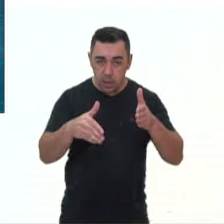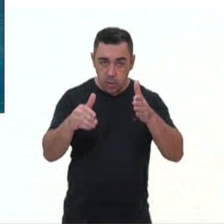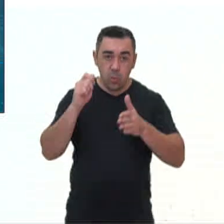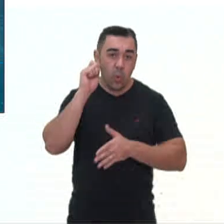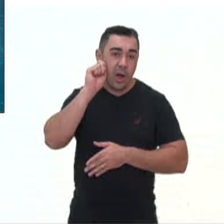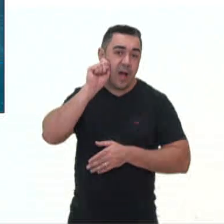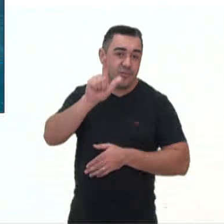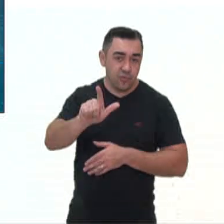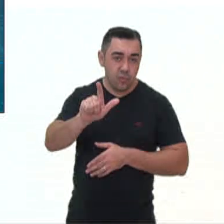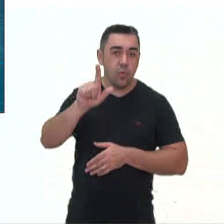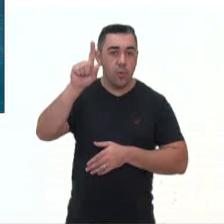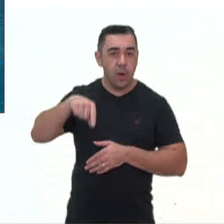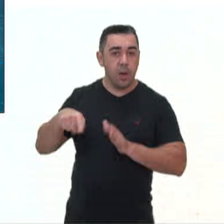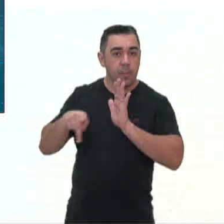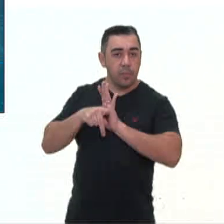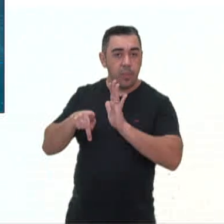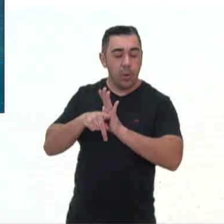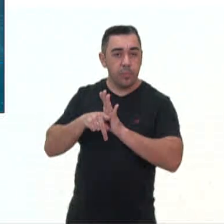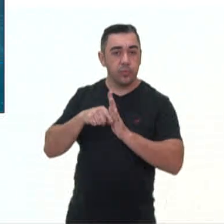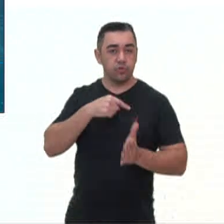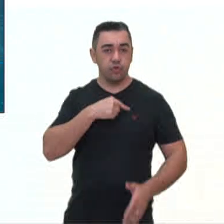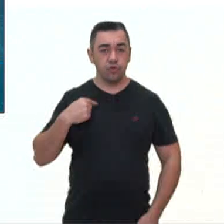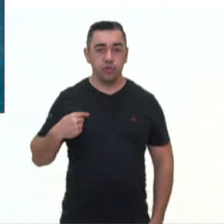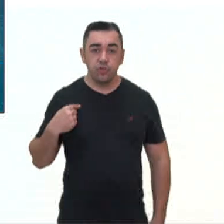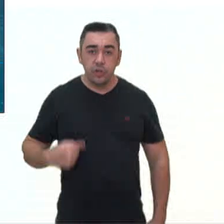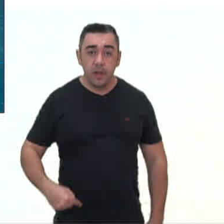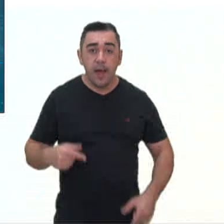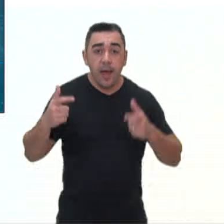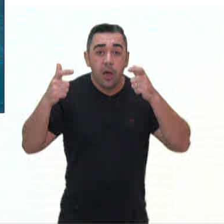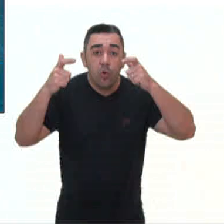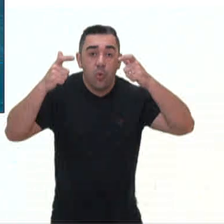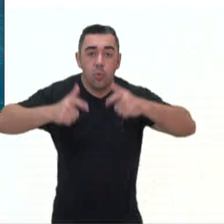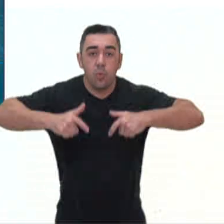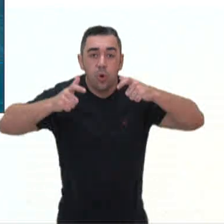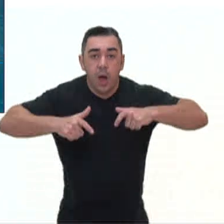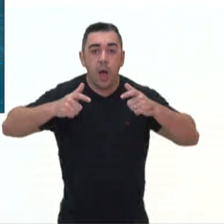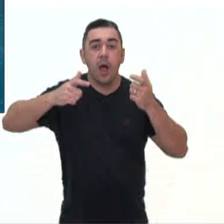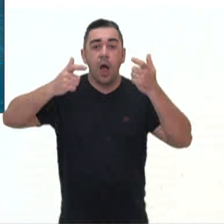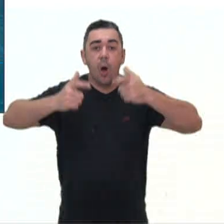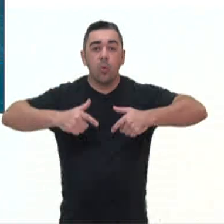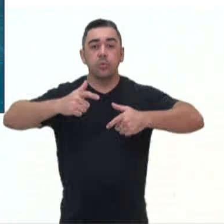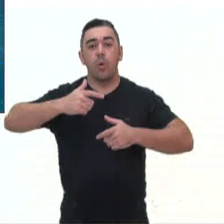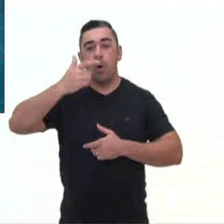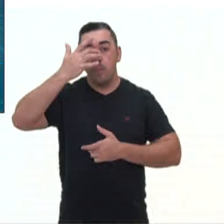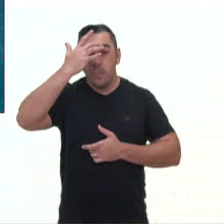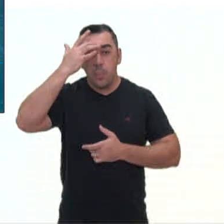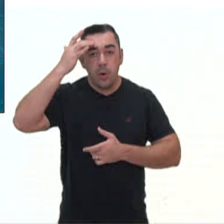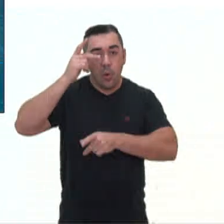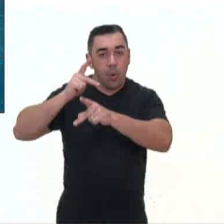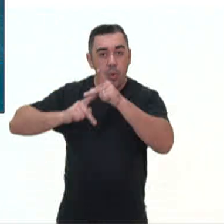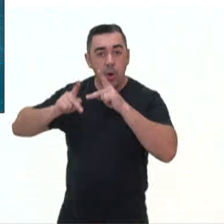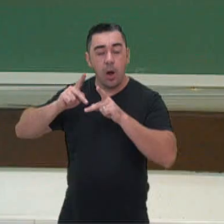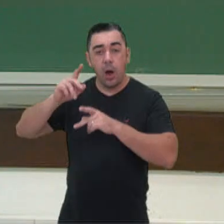Rio Azul na China. São pontos do planeta que o ser humano aprendeu a ser